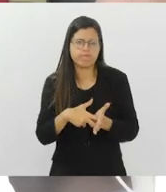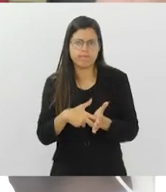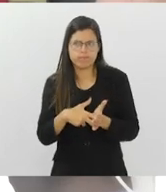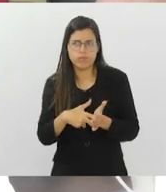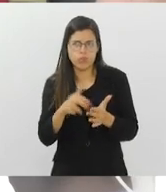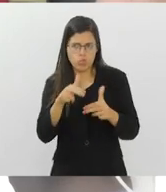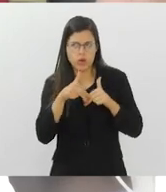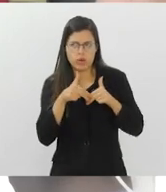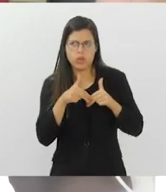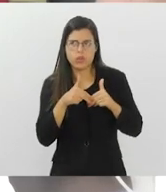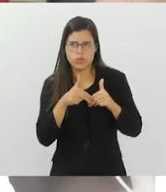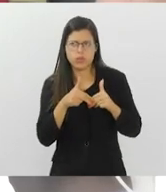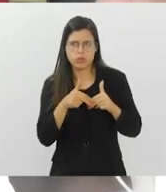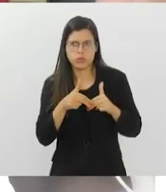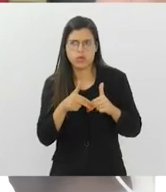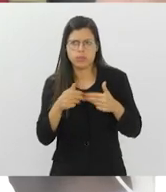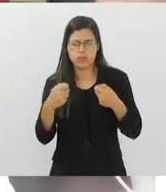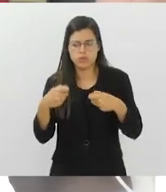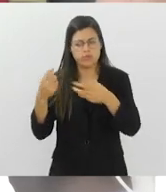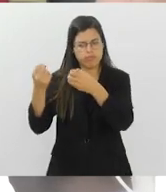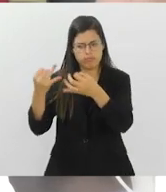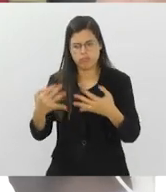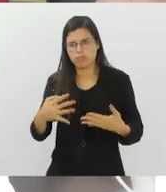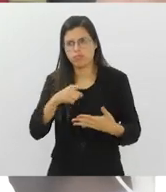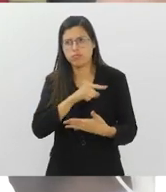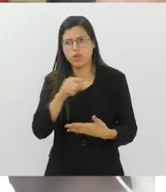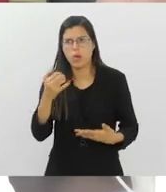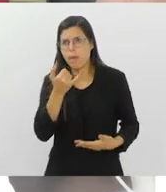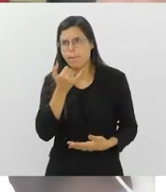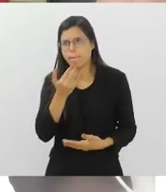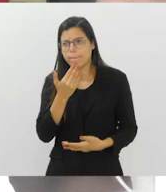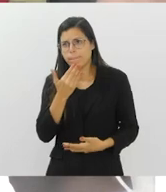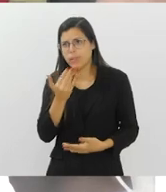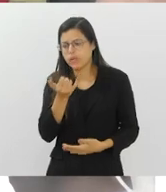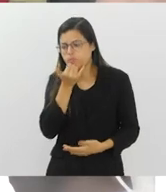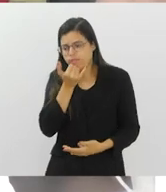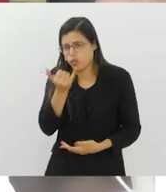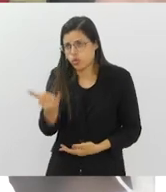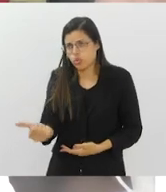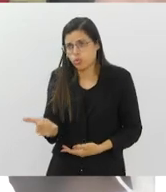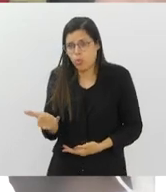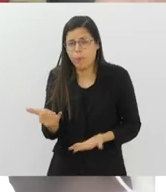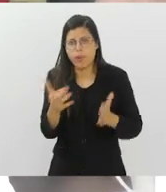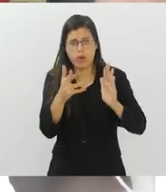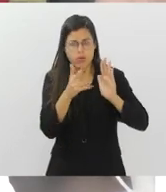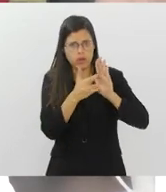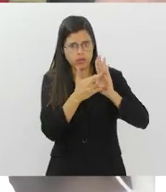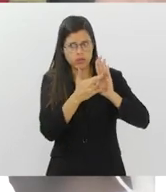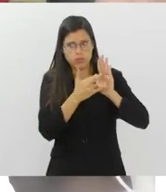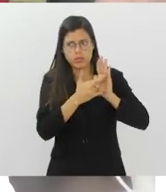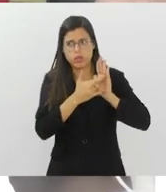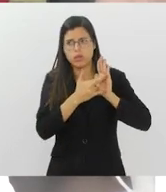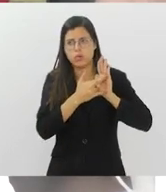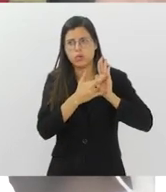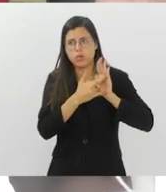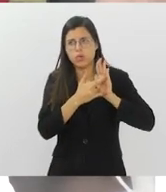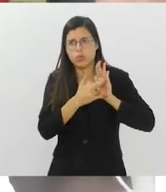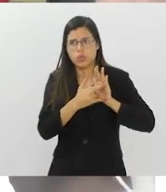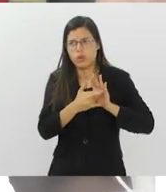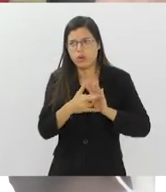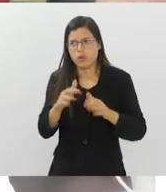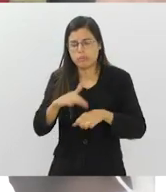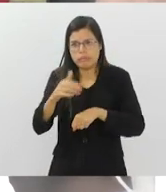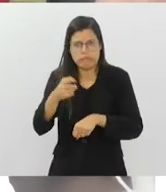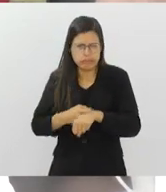Por isso que eu tenho que explicar para vocês. E eu peço já desculpas pelo regimento, que talvez seja mais duro do que eu gostaria